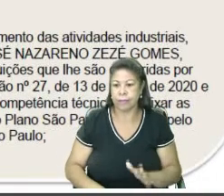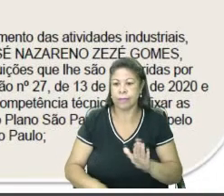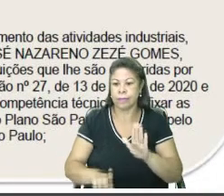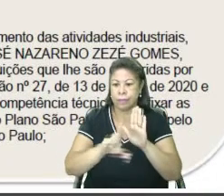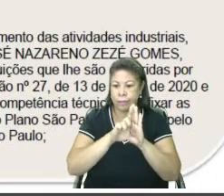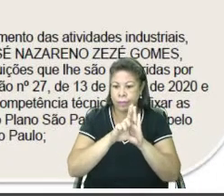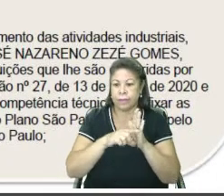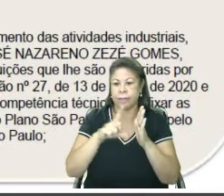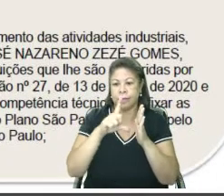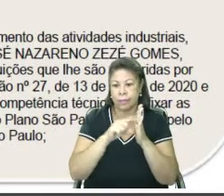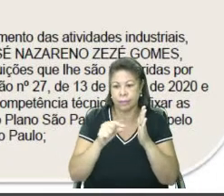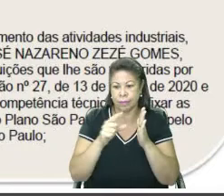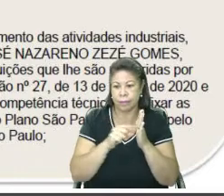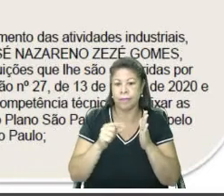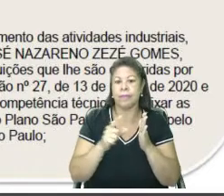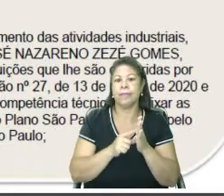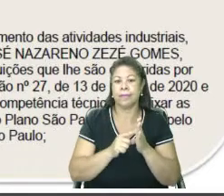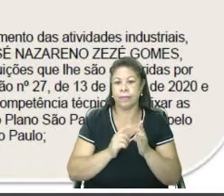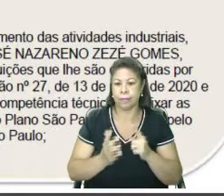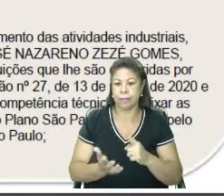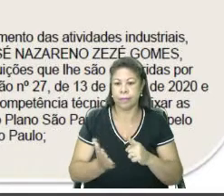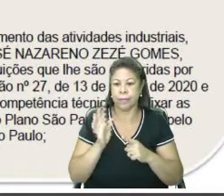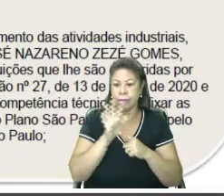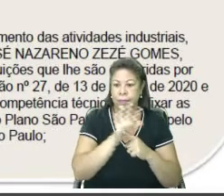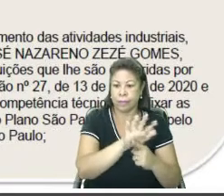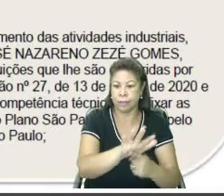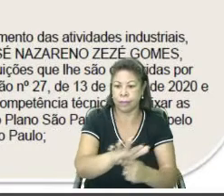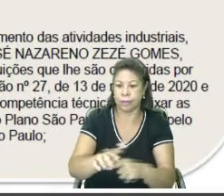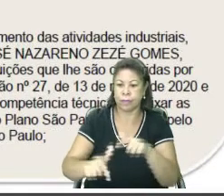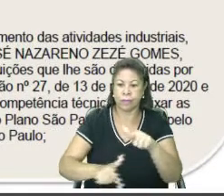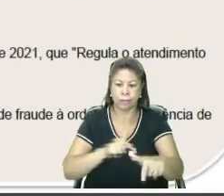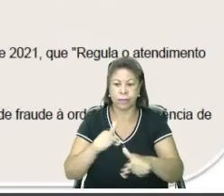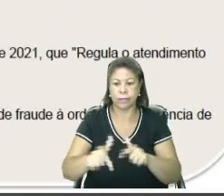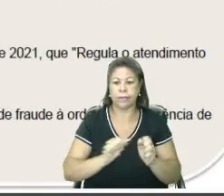né, o processo de trabalho durante a pandemia.